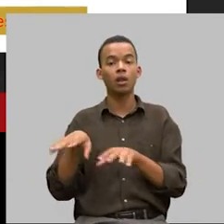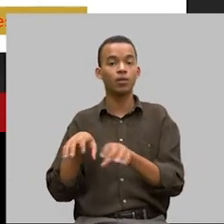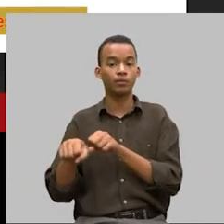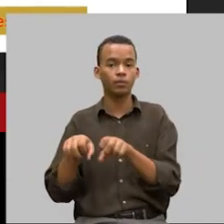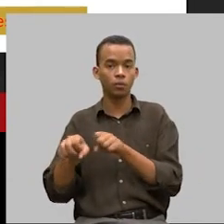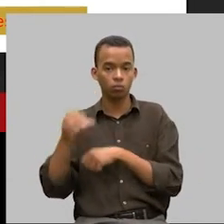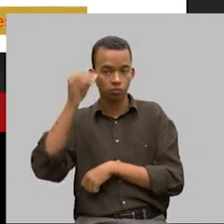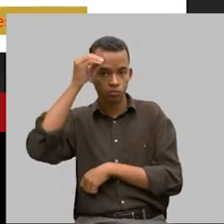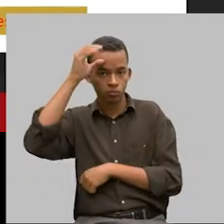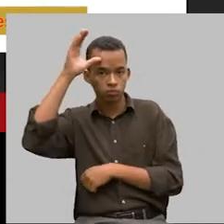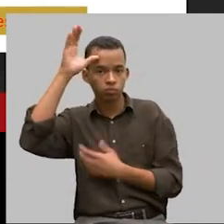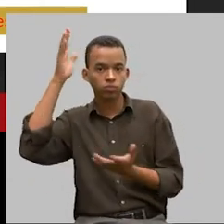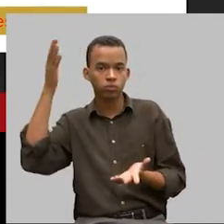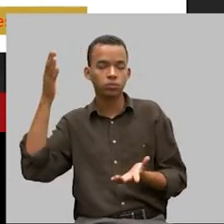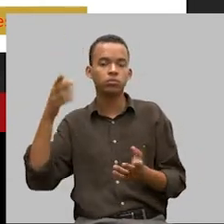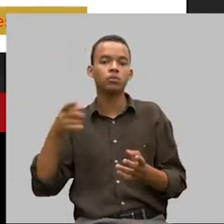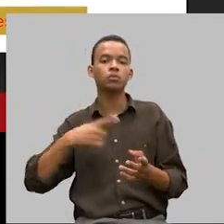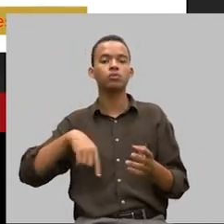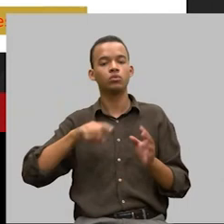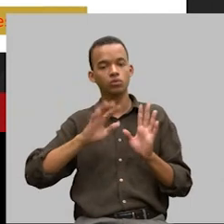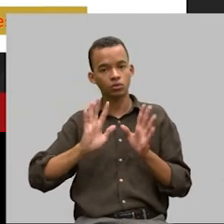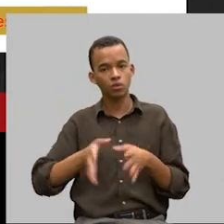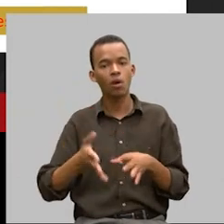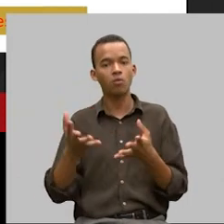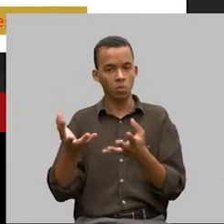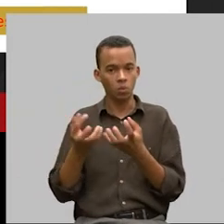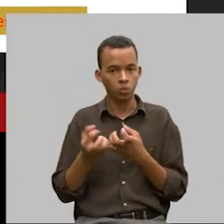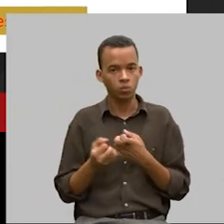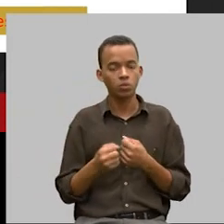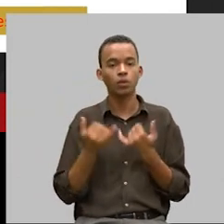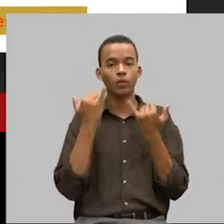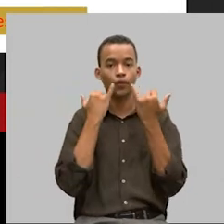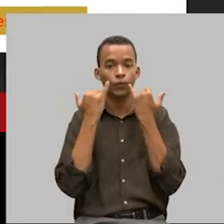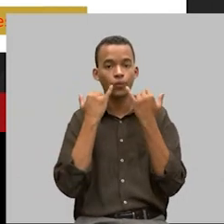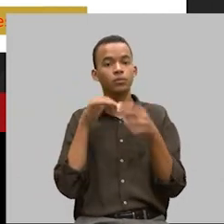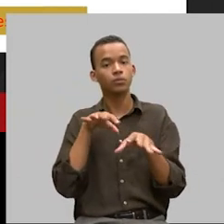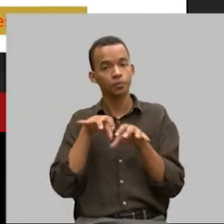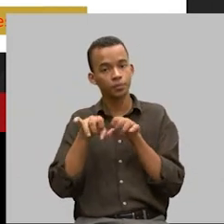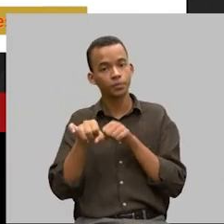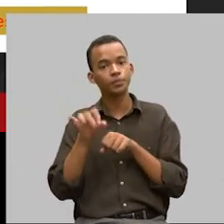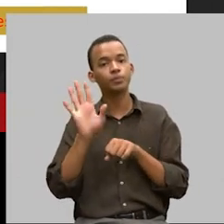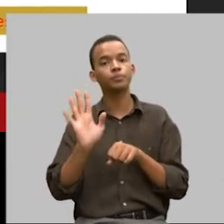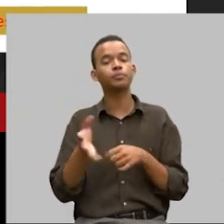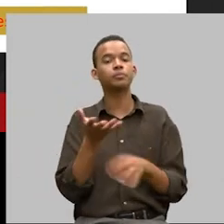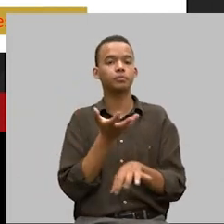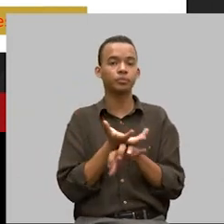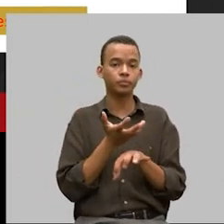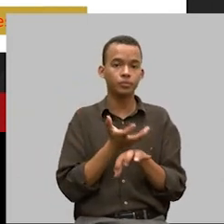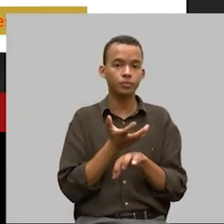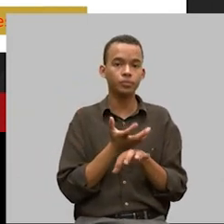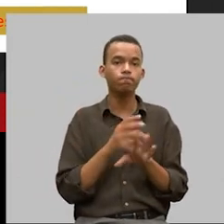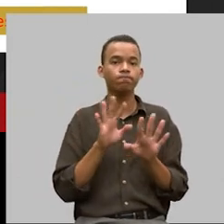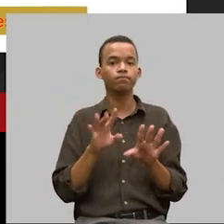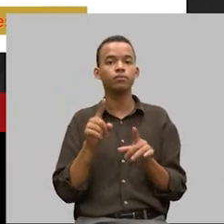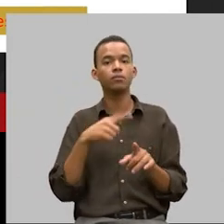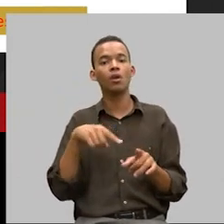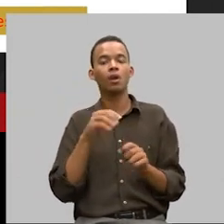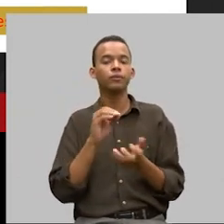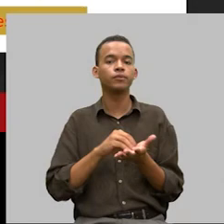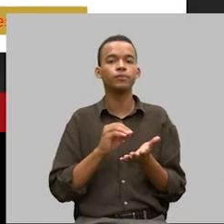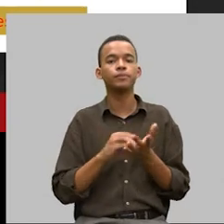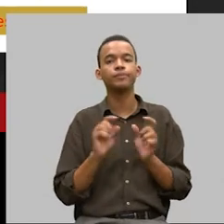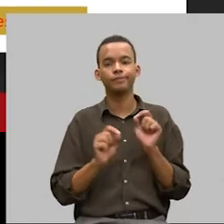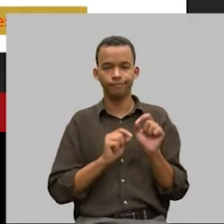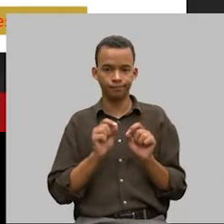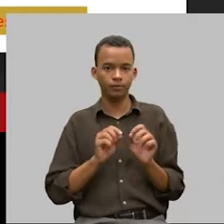acolhem a a formação multidisciplinar Mas a gente não tem muitos eh o que que acontece e as as pessoas